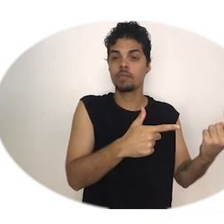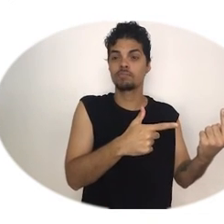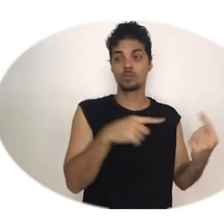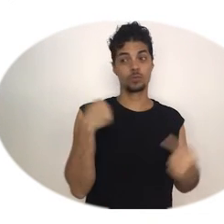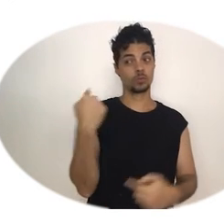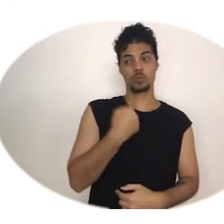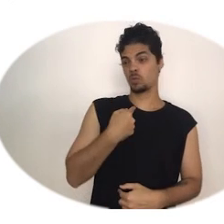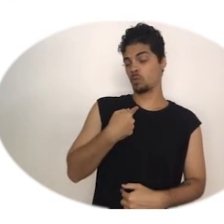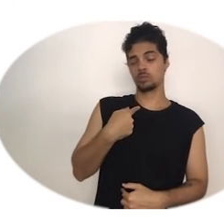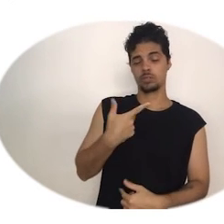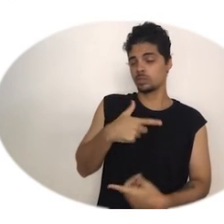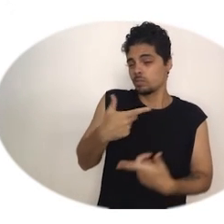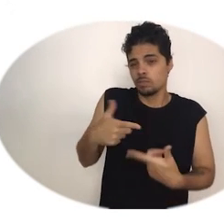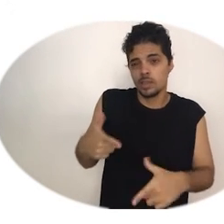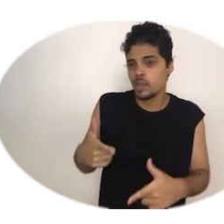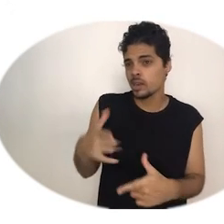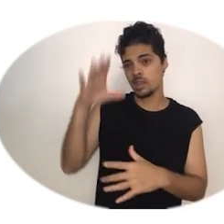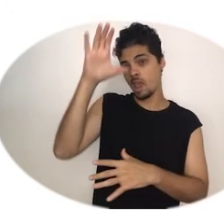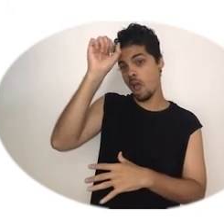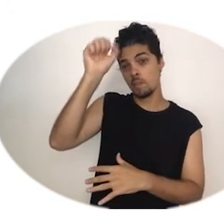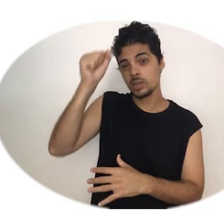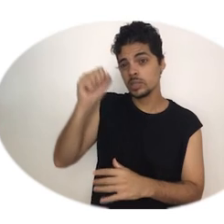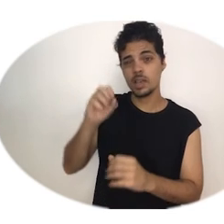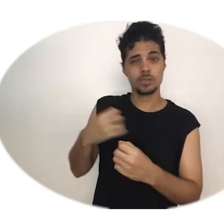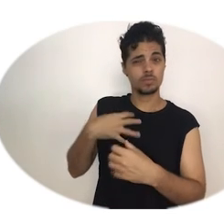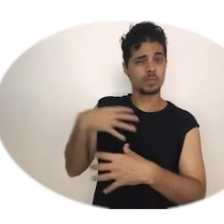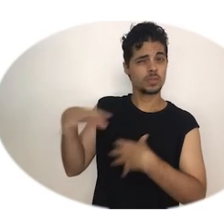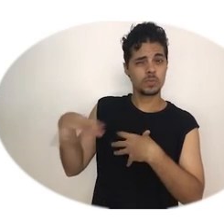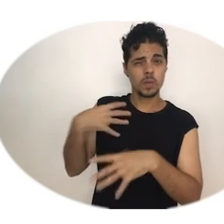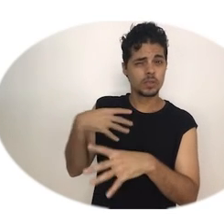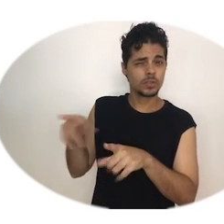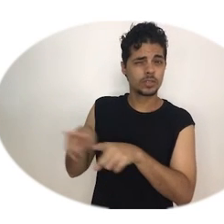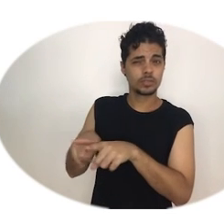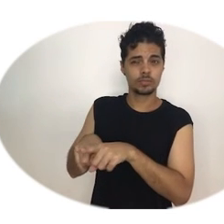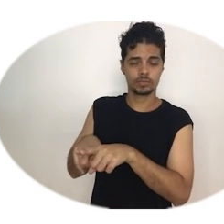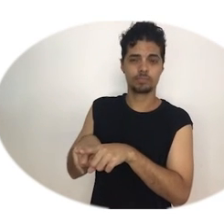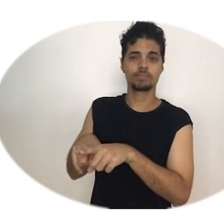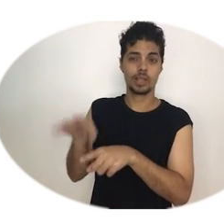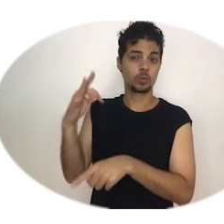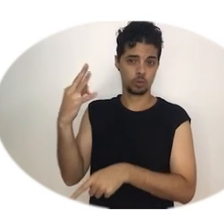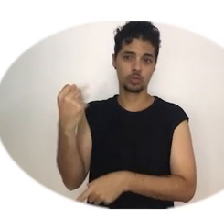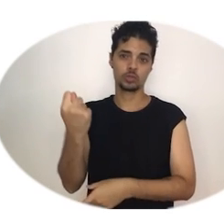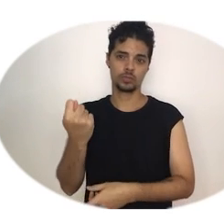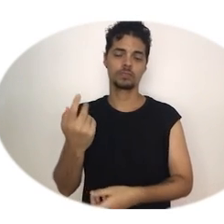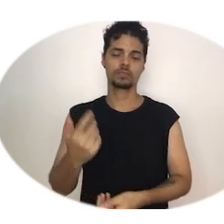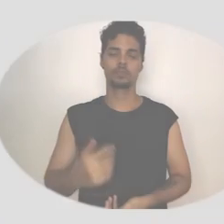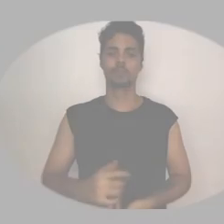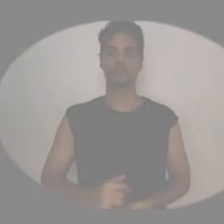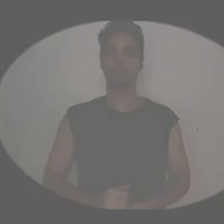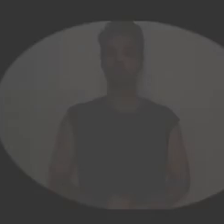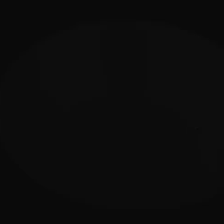reconhecidos e valorizados, nós não teremos uma educação pública de qualidade para todas, para todos e para todes.